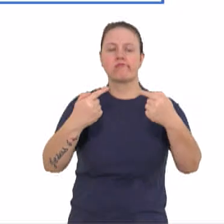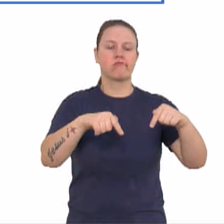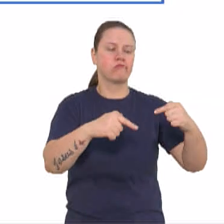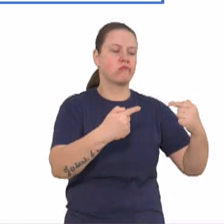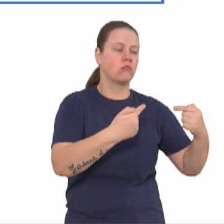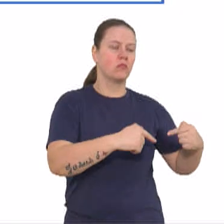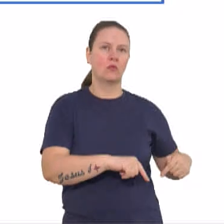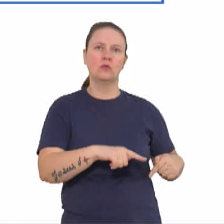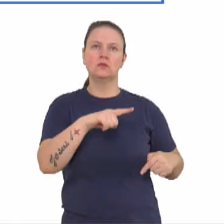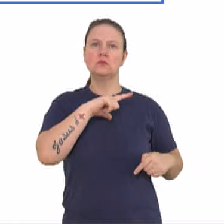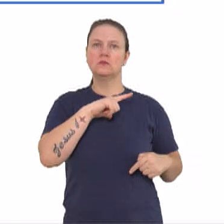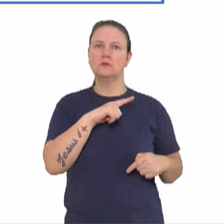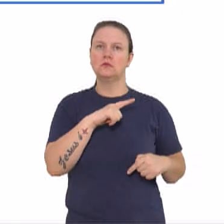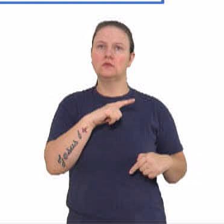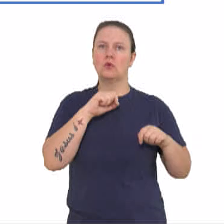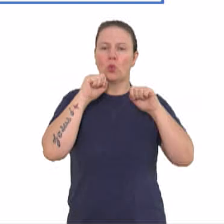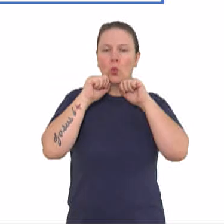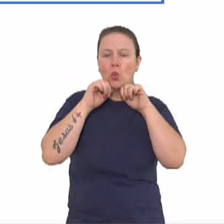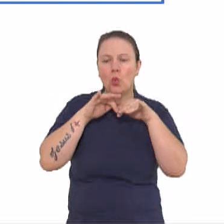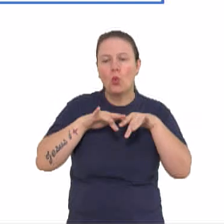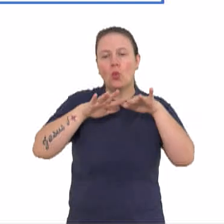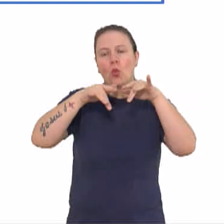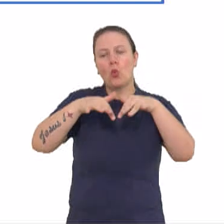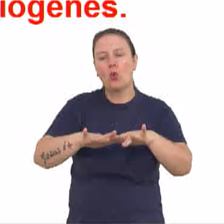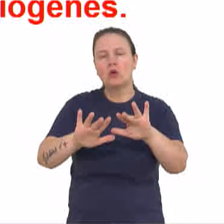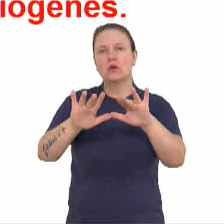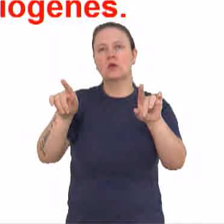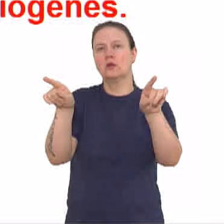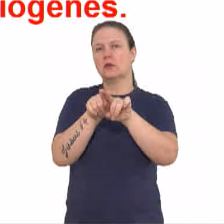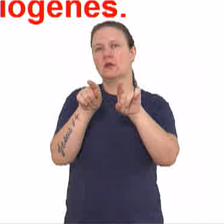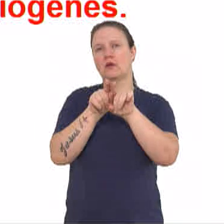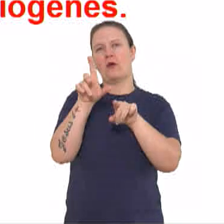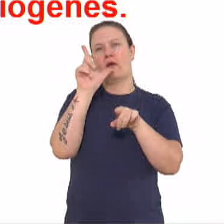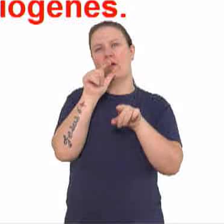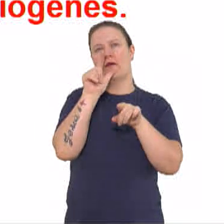flui como num rio.